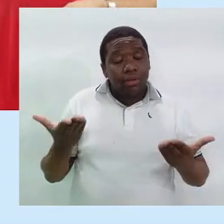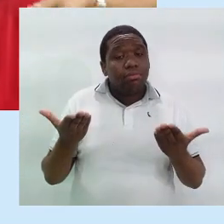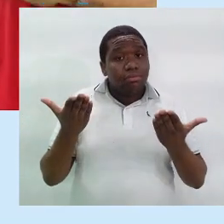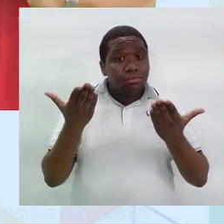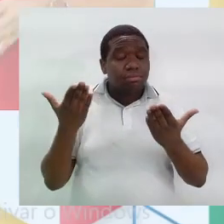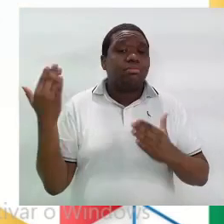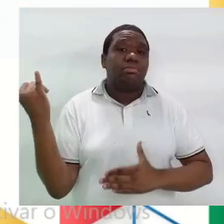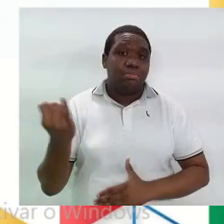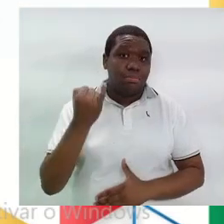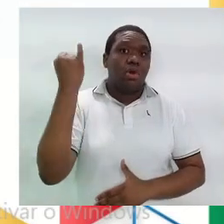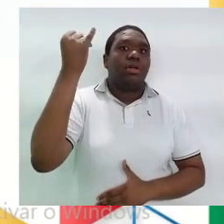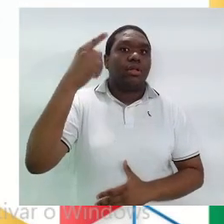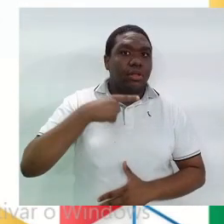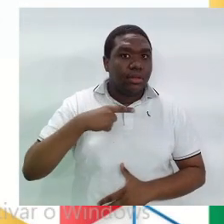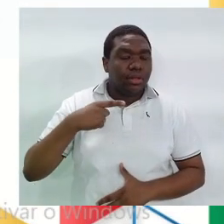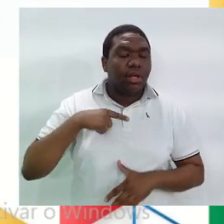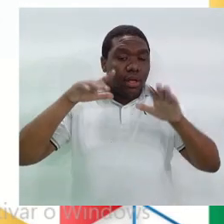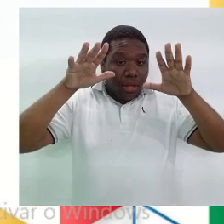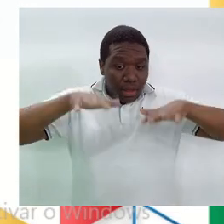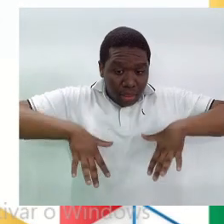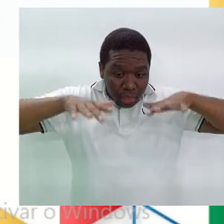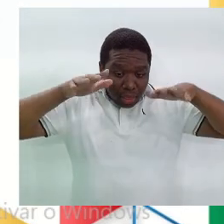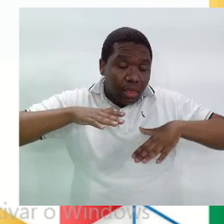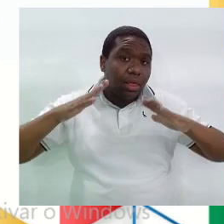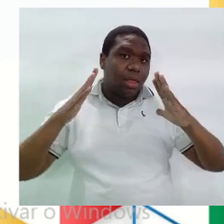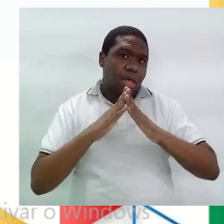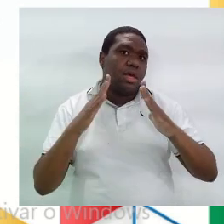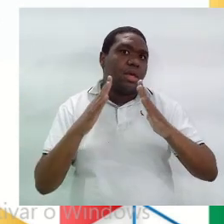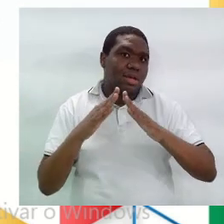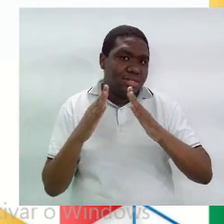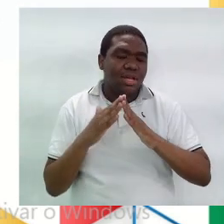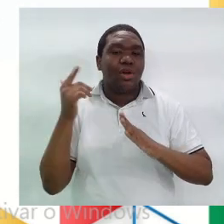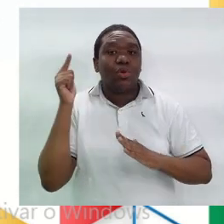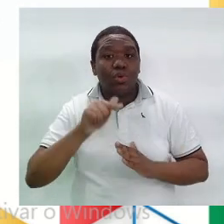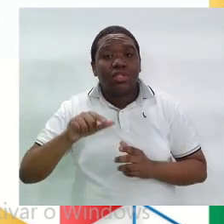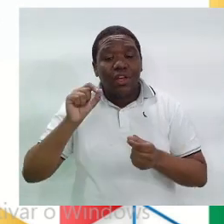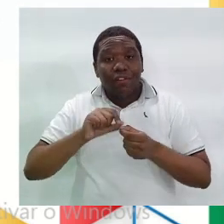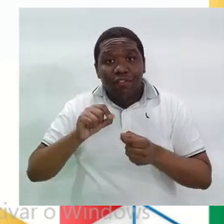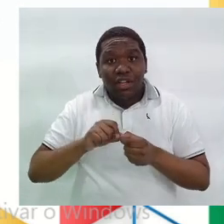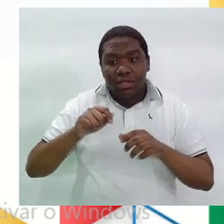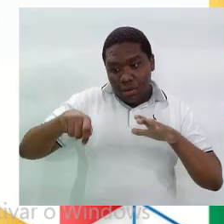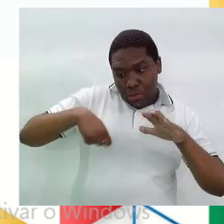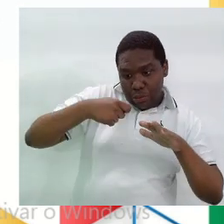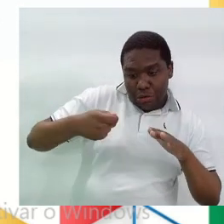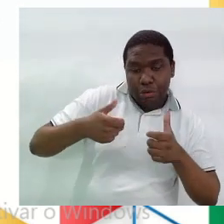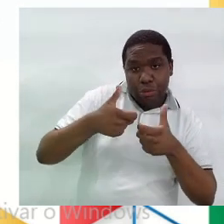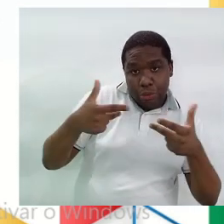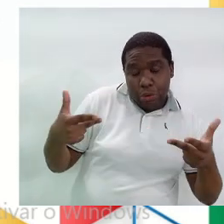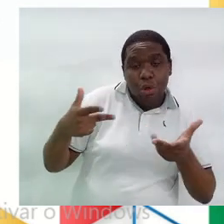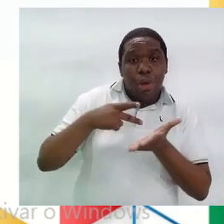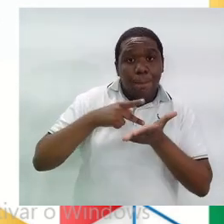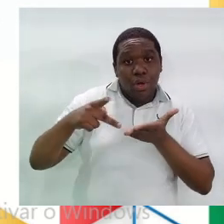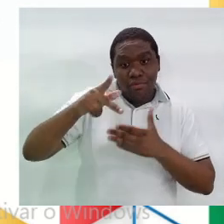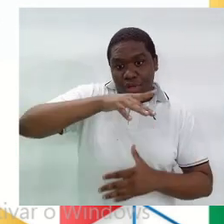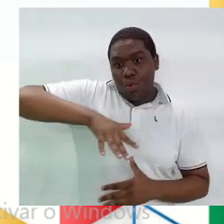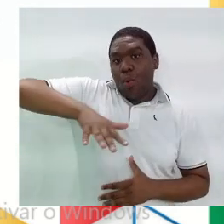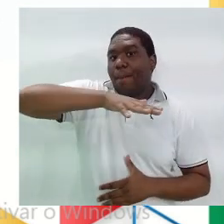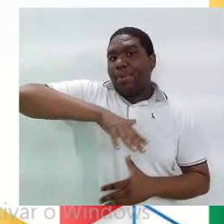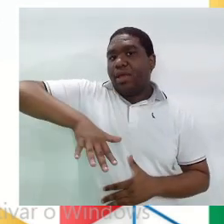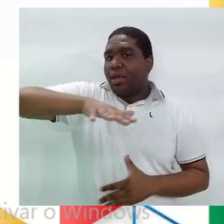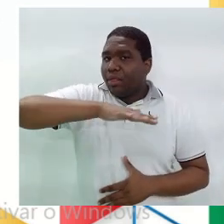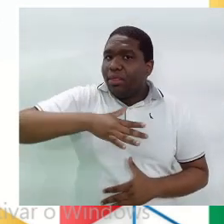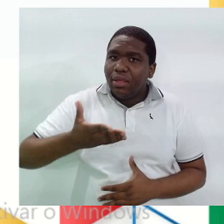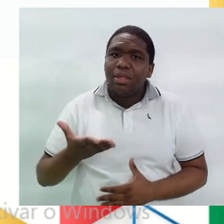é importante ter um altar em casa para realizar magias e purificar o ambiente.